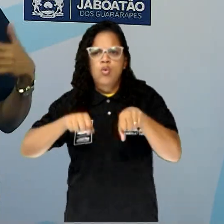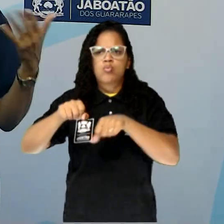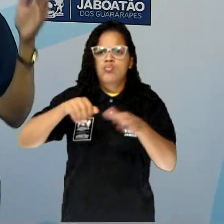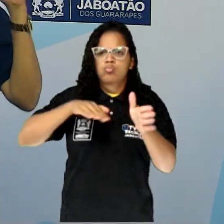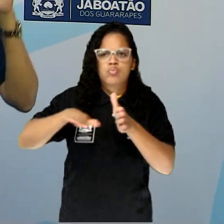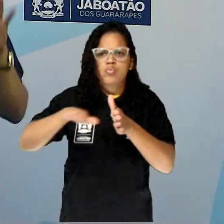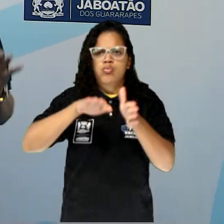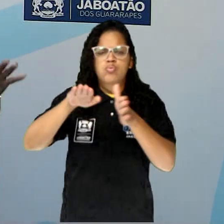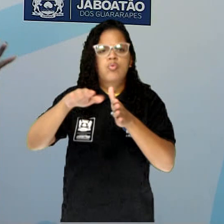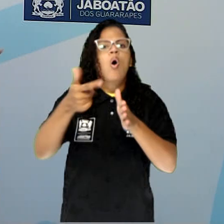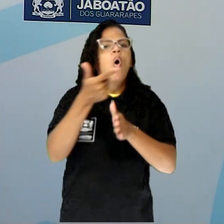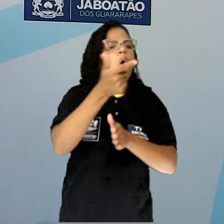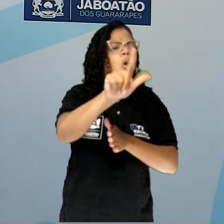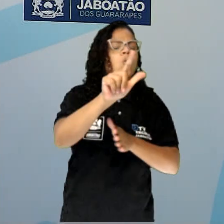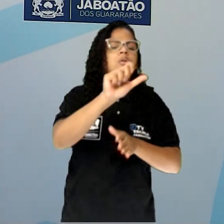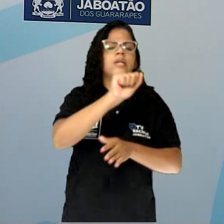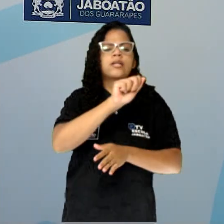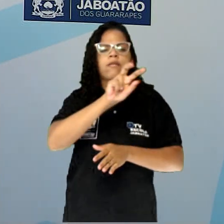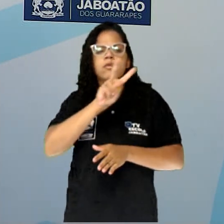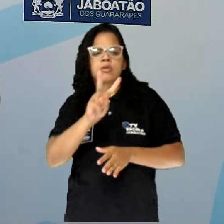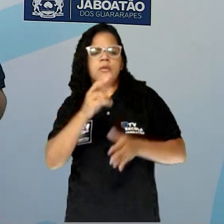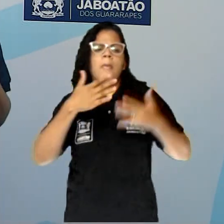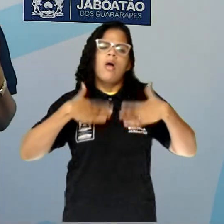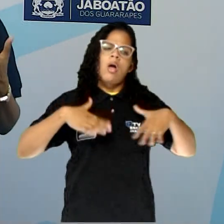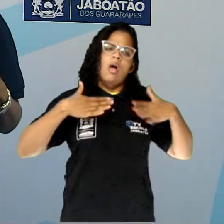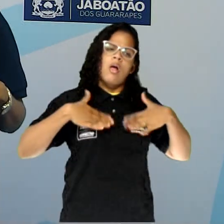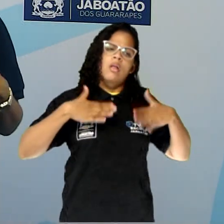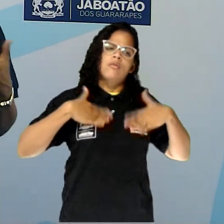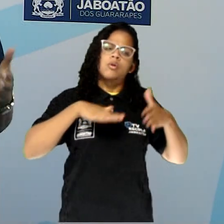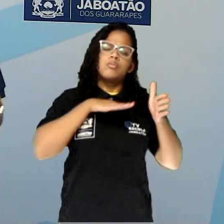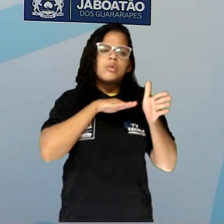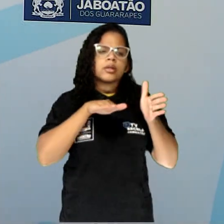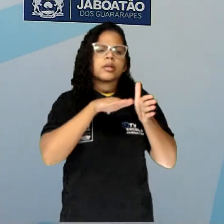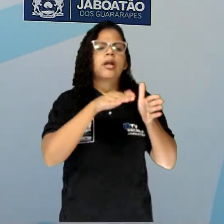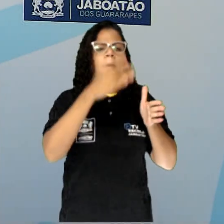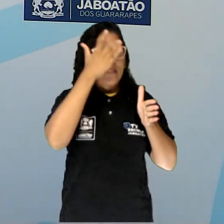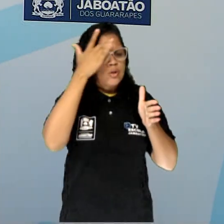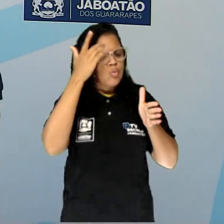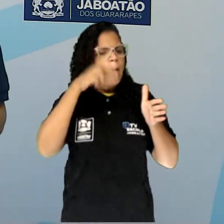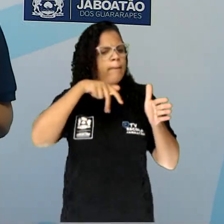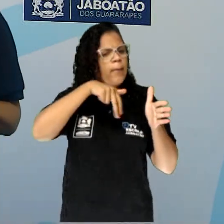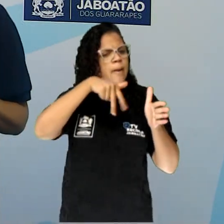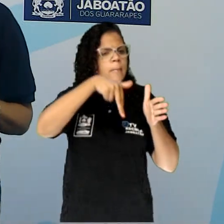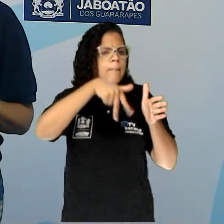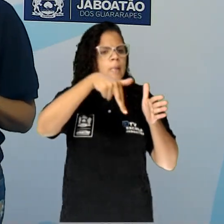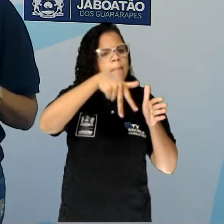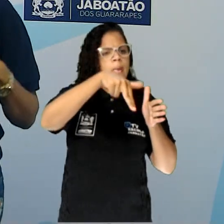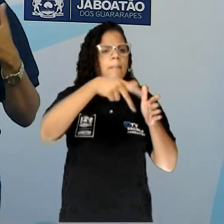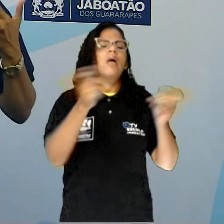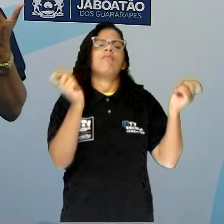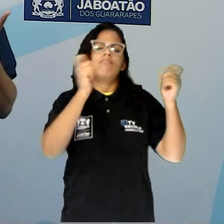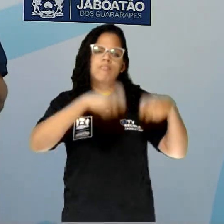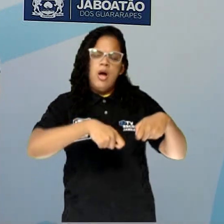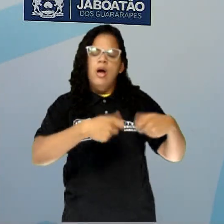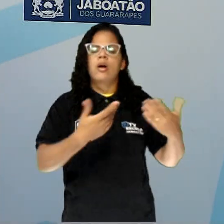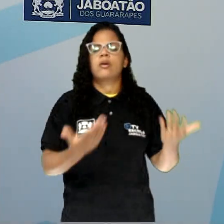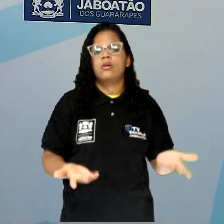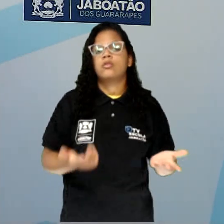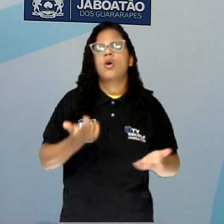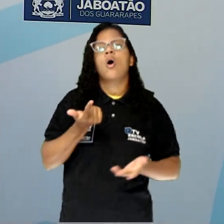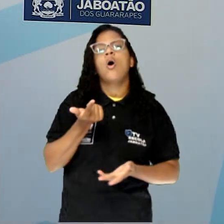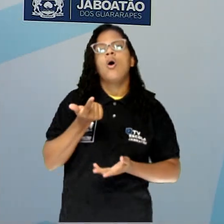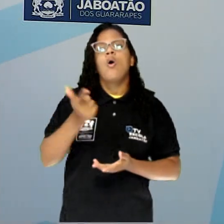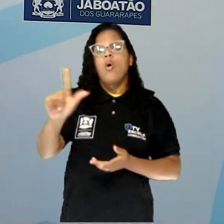tanto, outras avenidas mais tranquilas, as pessoas ainda conseguem caminhar tranquilamente, né? Alguns bairros